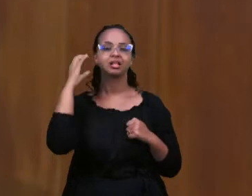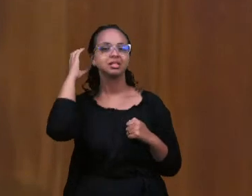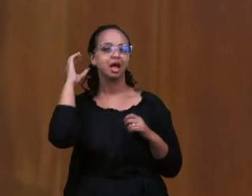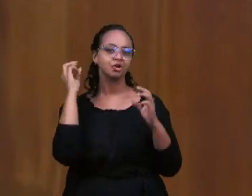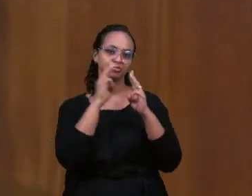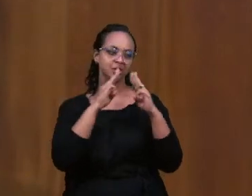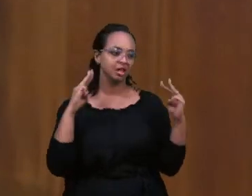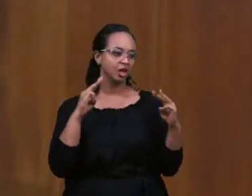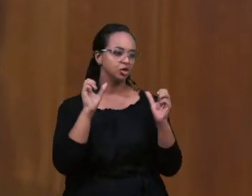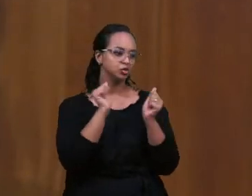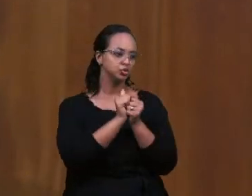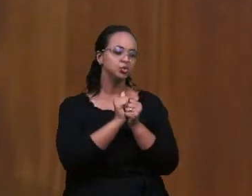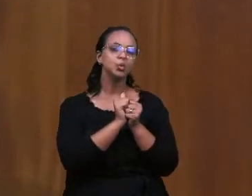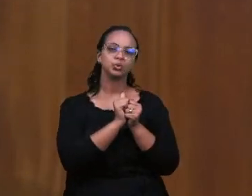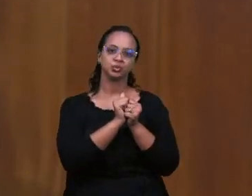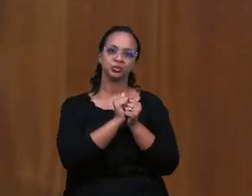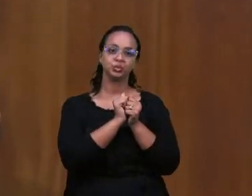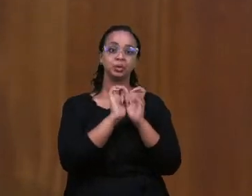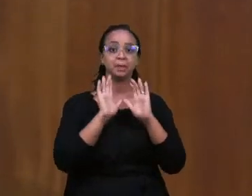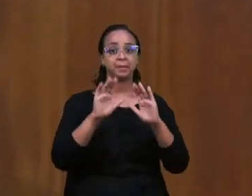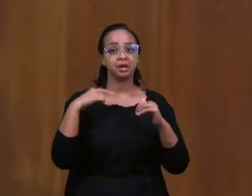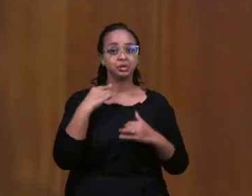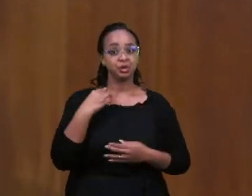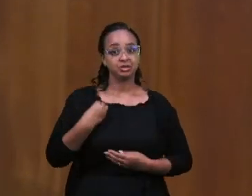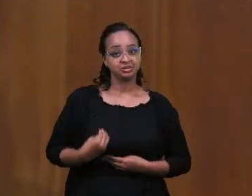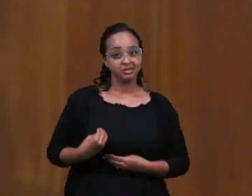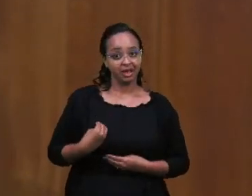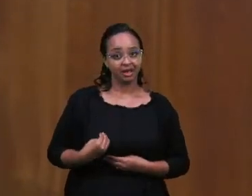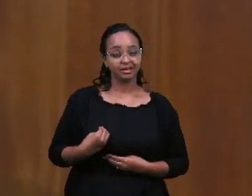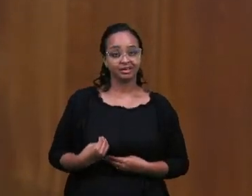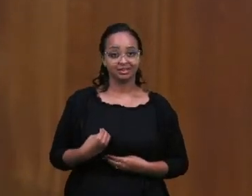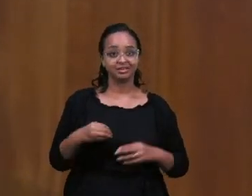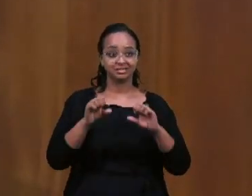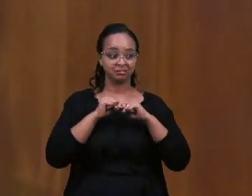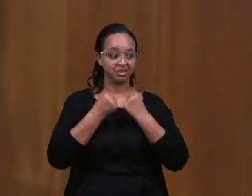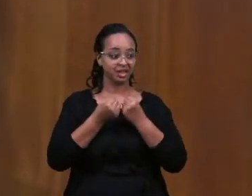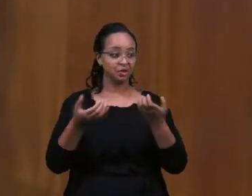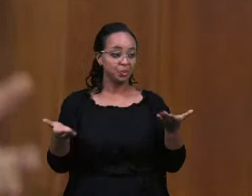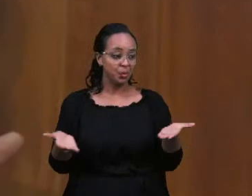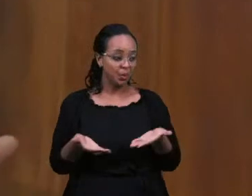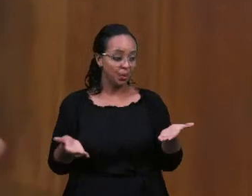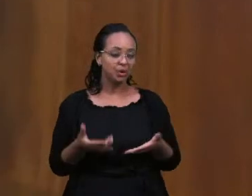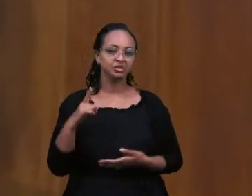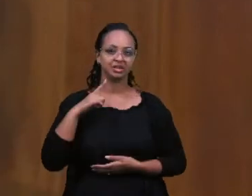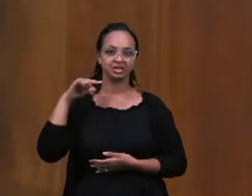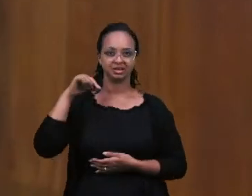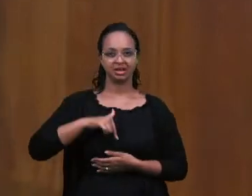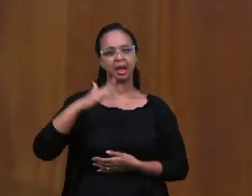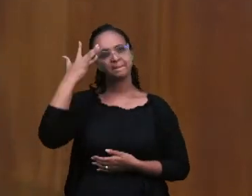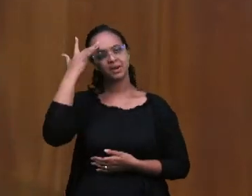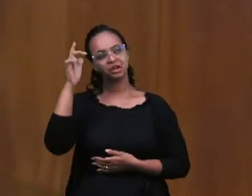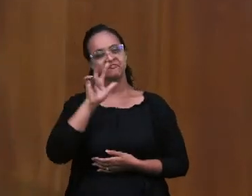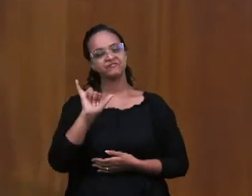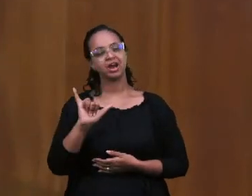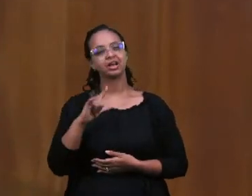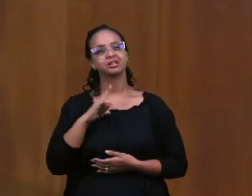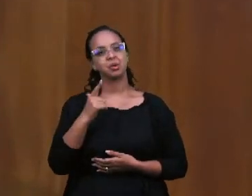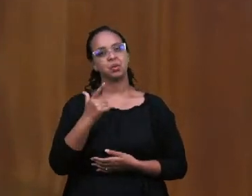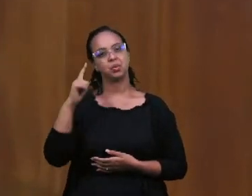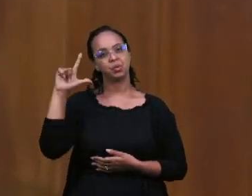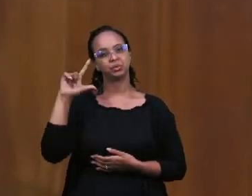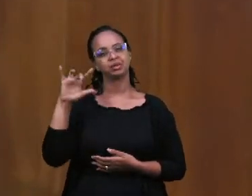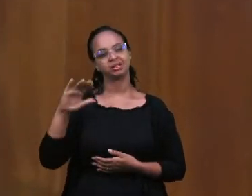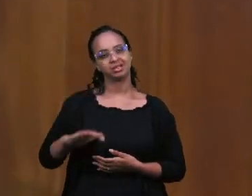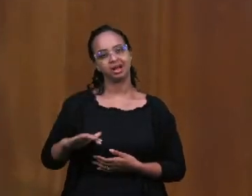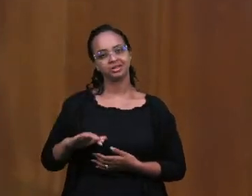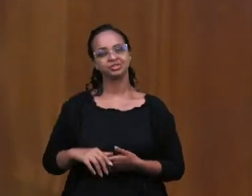com os locutores. Como nós estamos aqui nesse período de seminário, tivemos um seminário hoje, teremos um outro seminário amanhã à tarde,